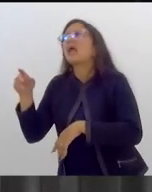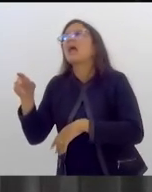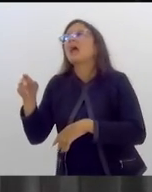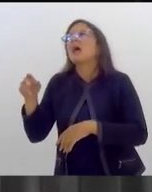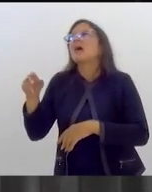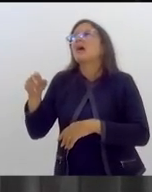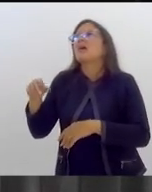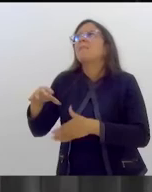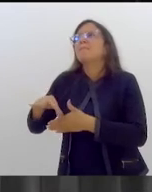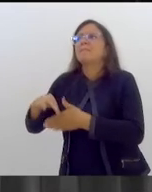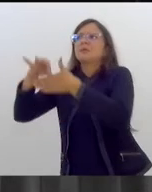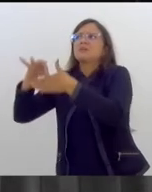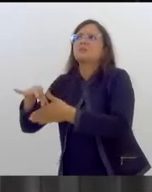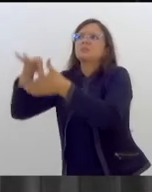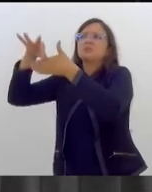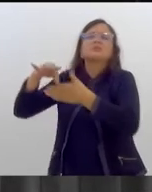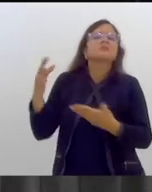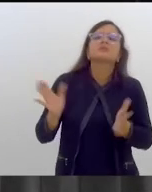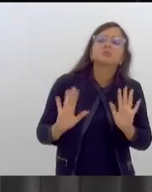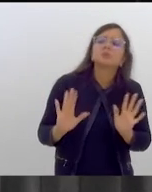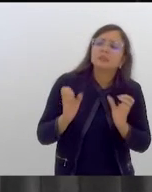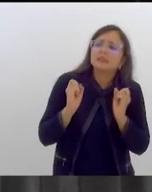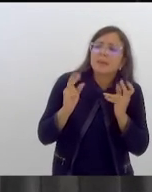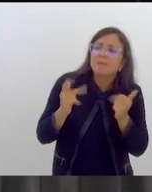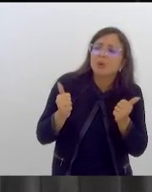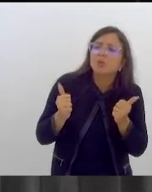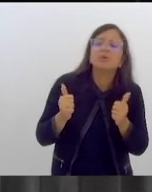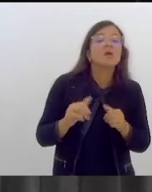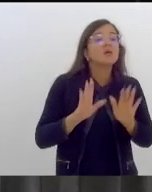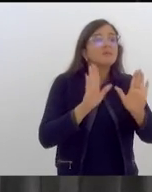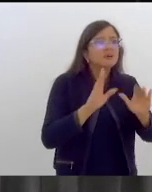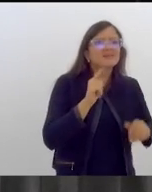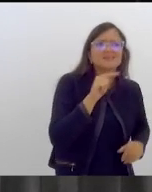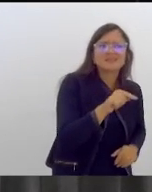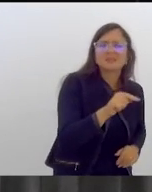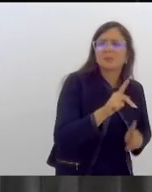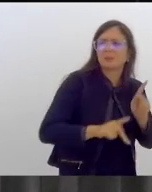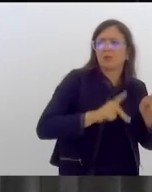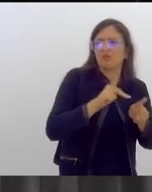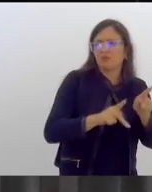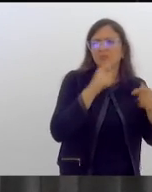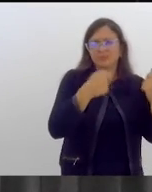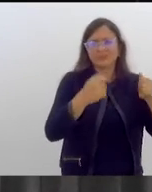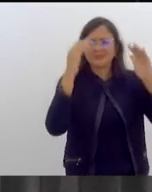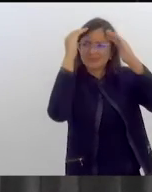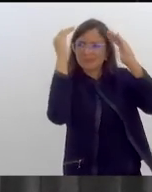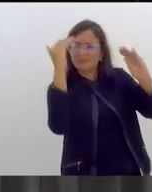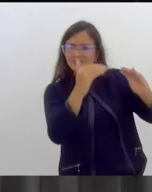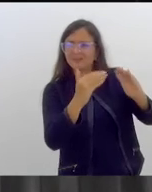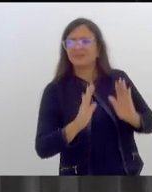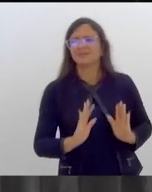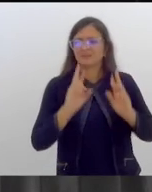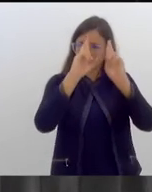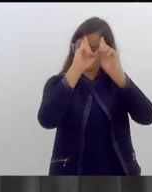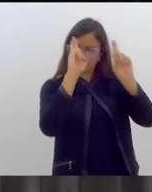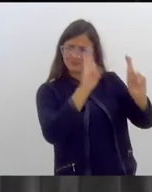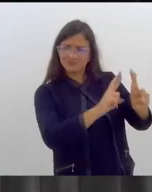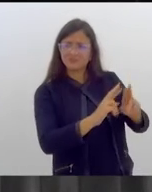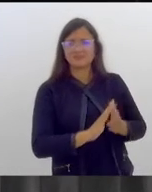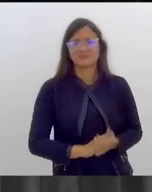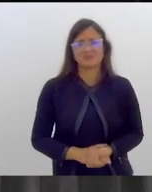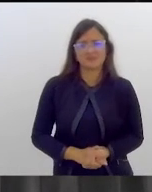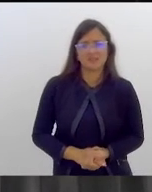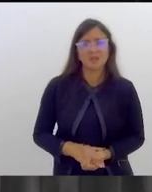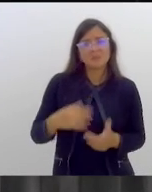respeito ao povo você como mandante maior você como presidente da república do